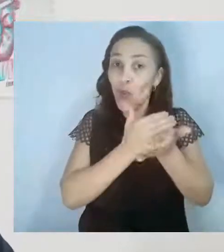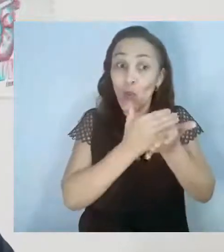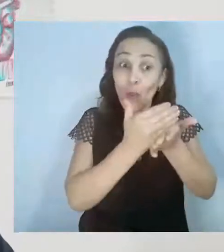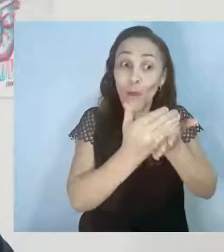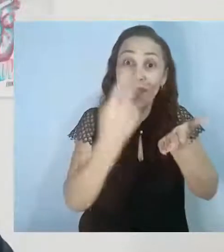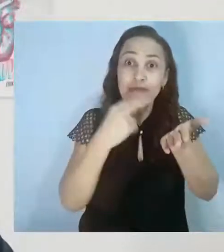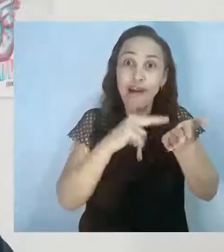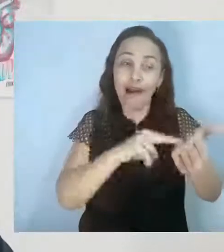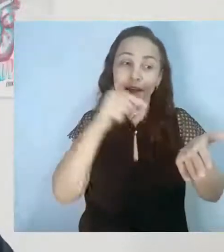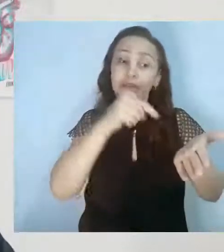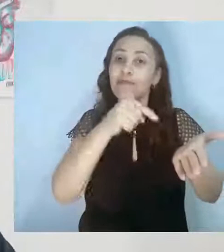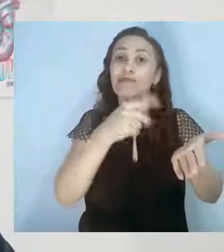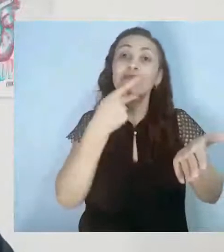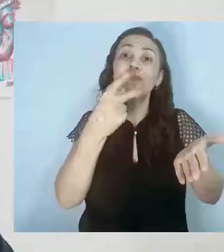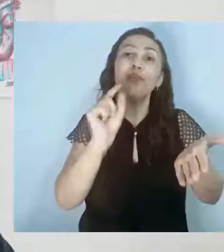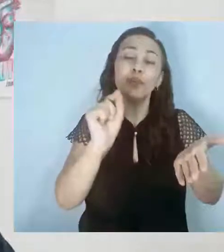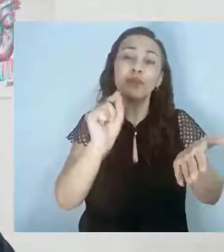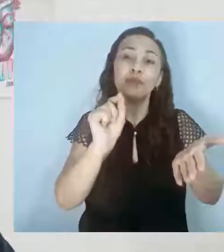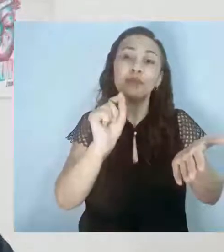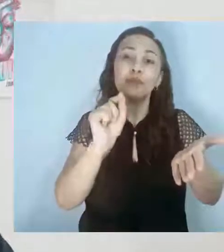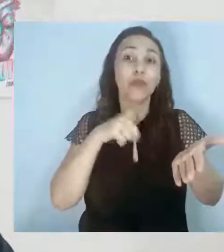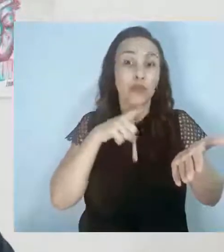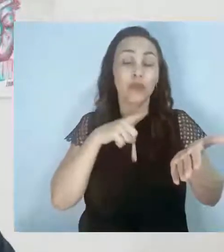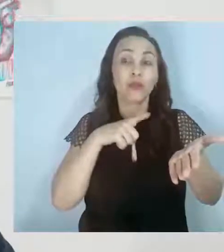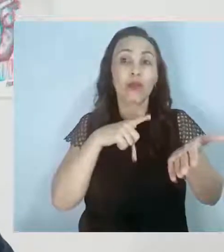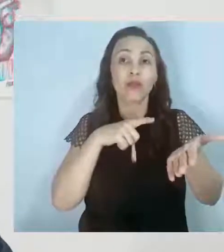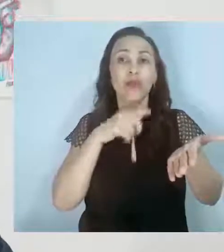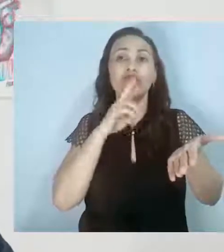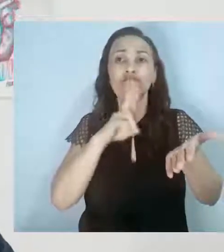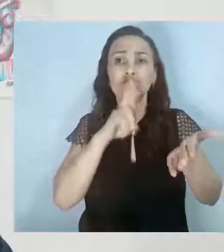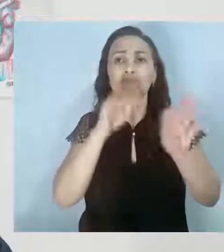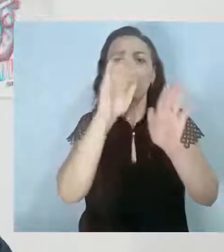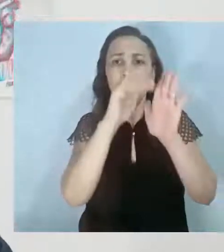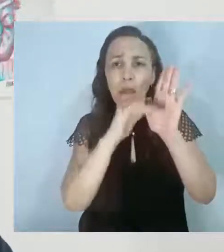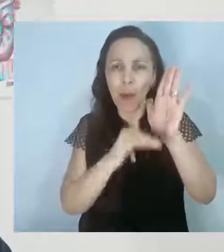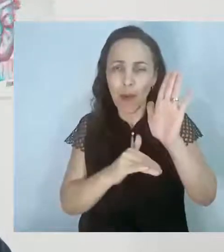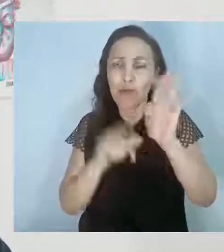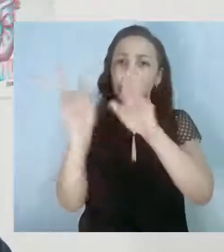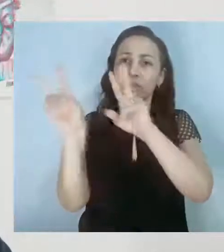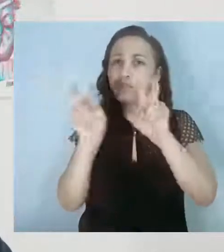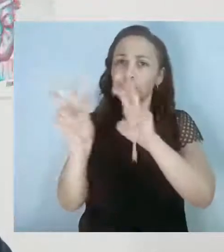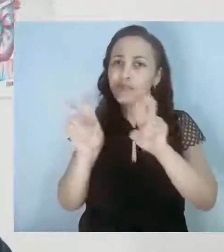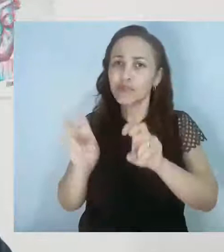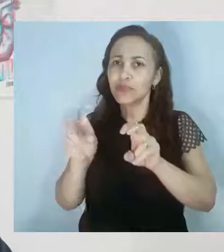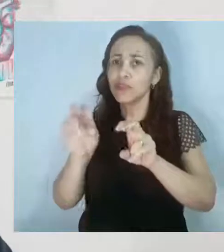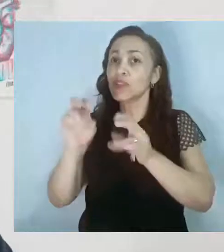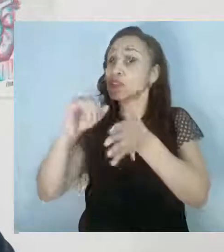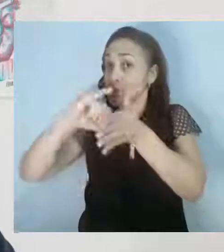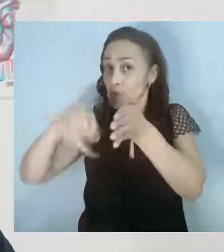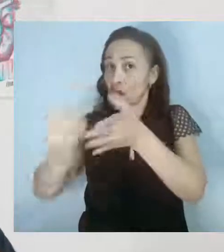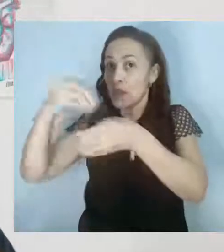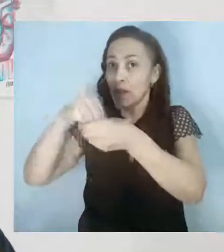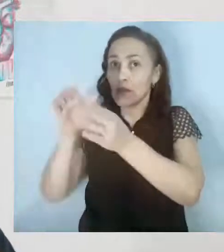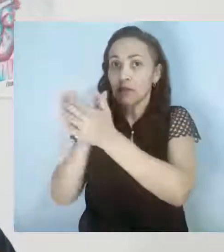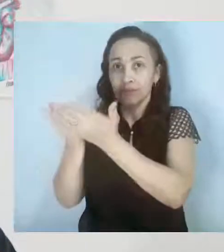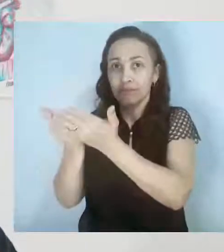Ele traz, depois de um relato sobre as passagens de São José na Sagrada Escritura, sobretudo no livro